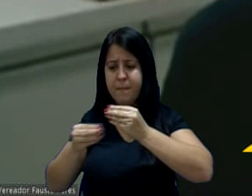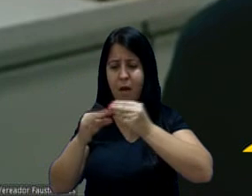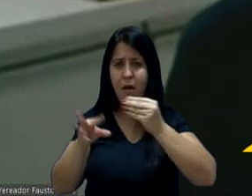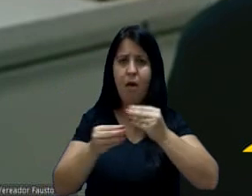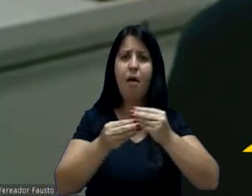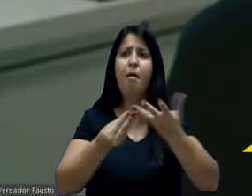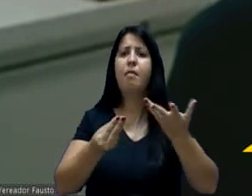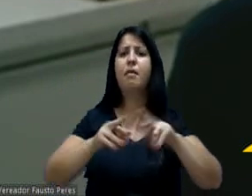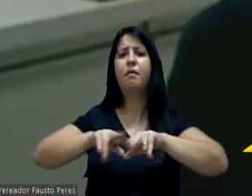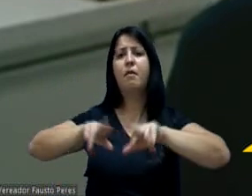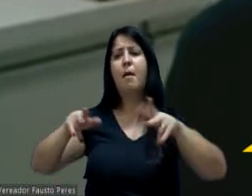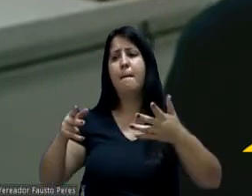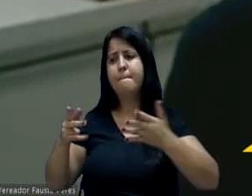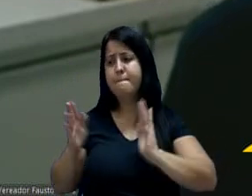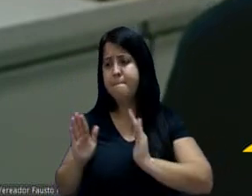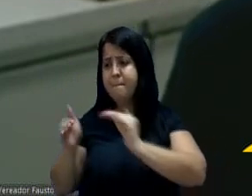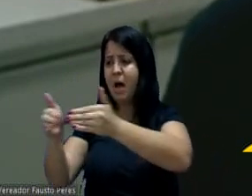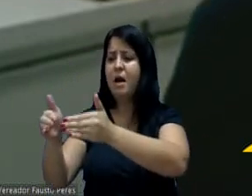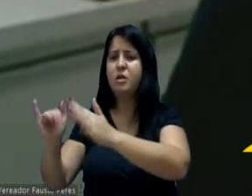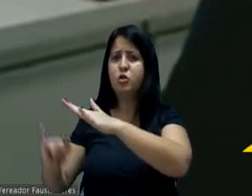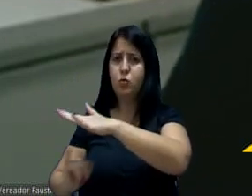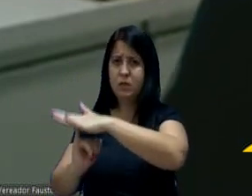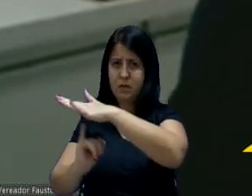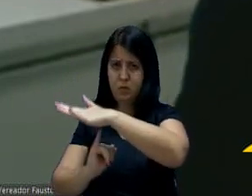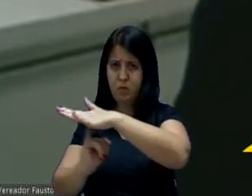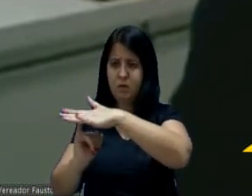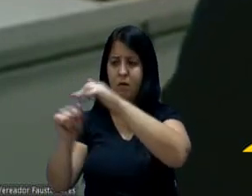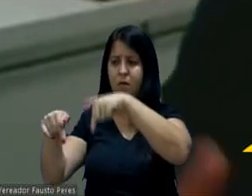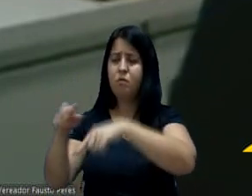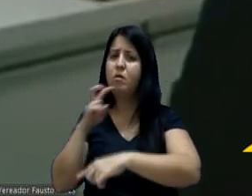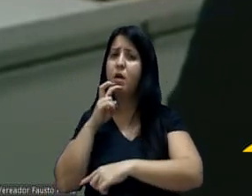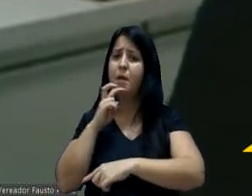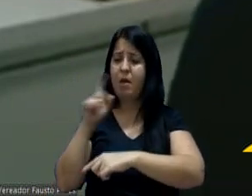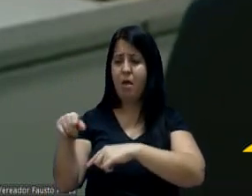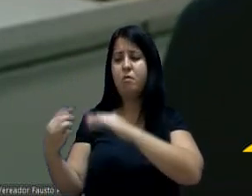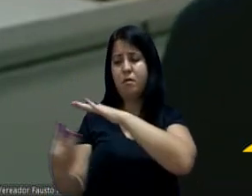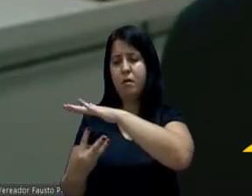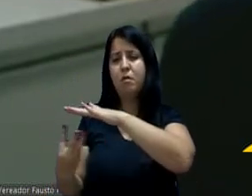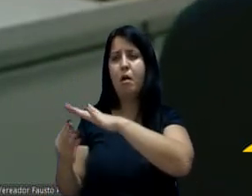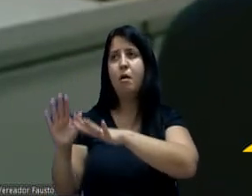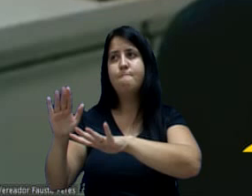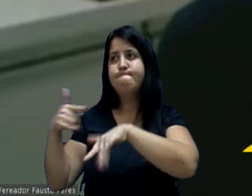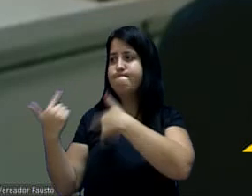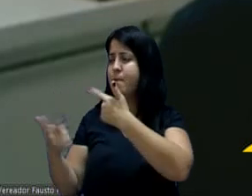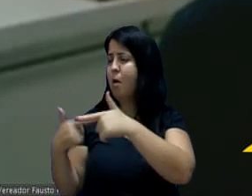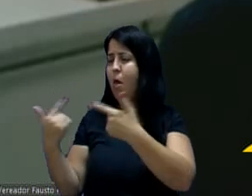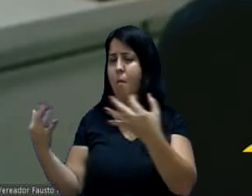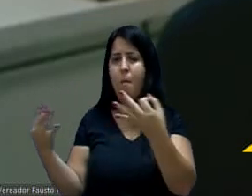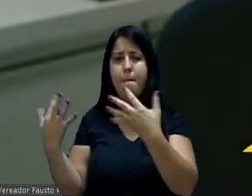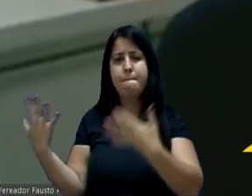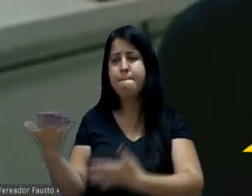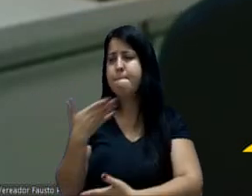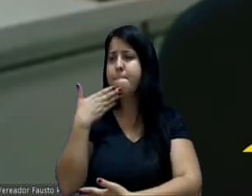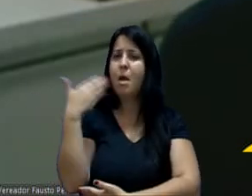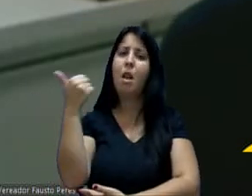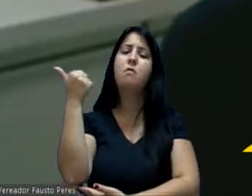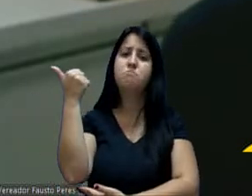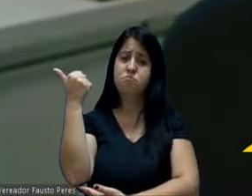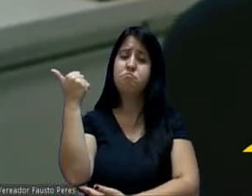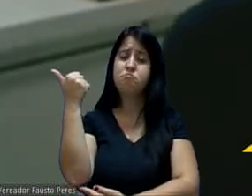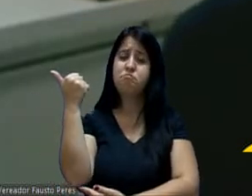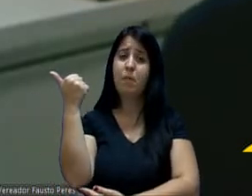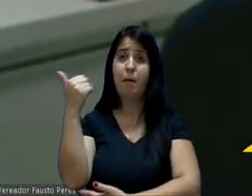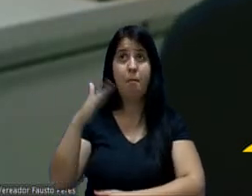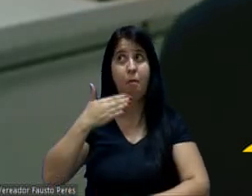aí para as instituições aqui de Sorocaba que prestam serviço do terceiro setor, que muitas vezes faz um serviço bem melhor do que a